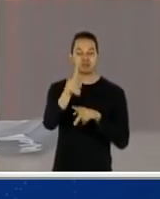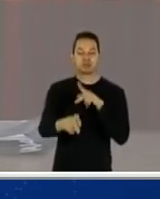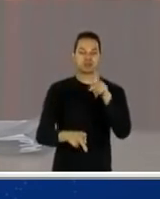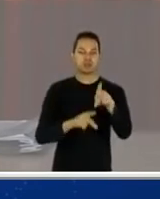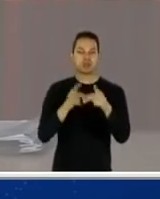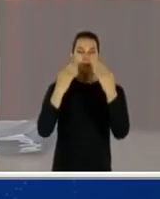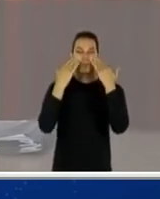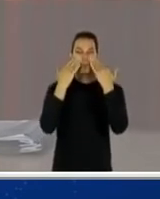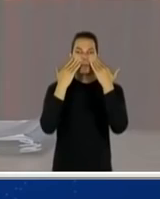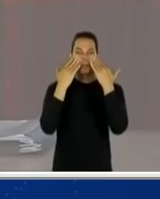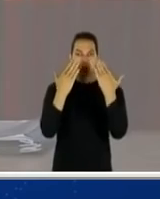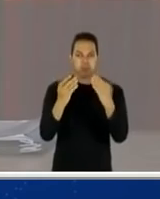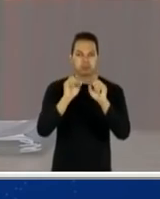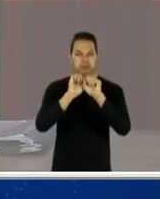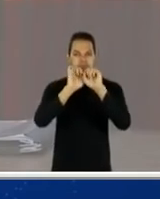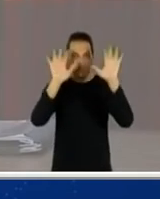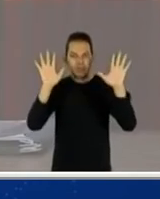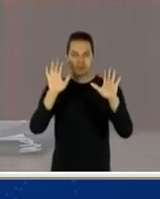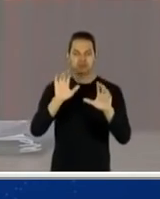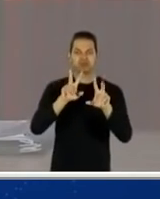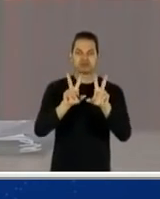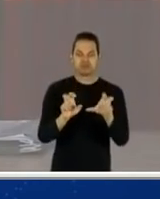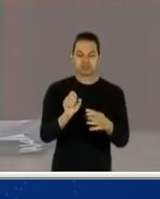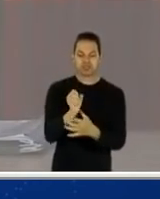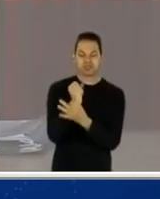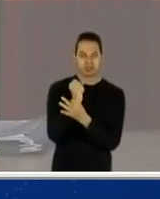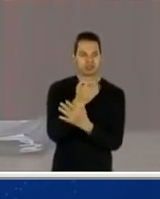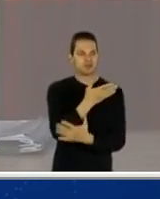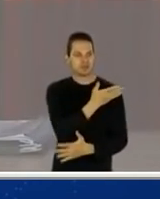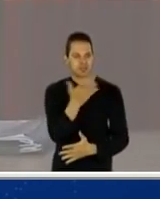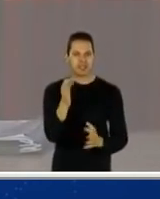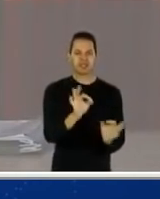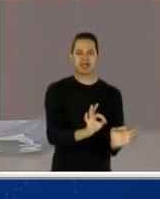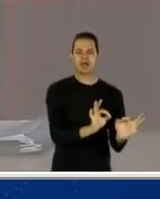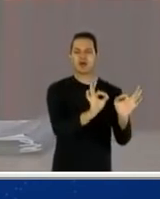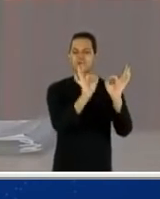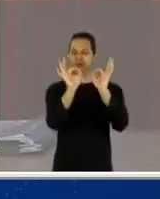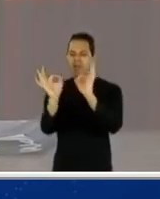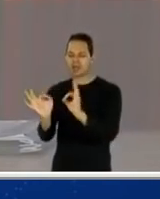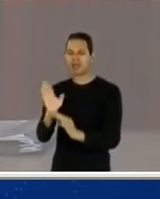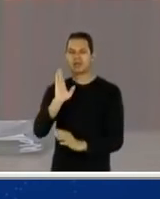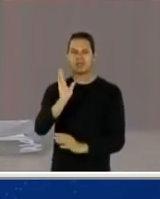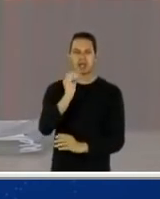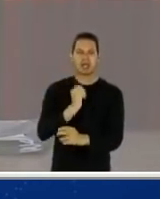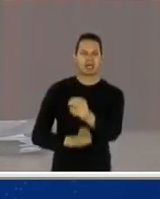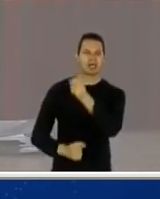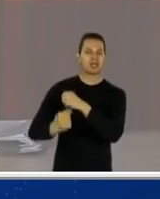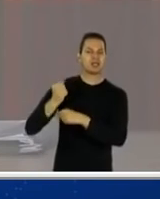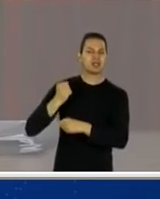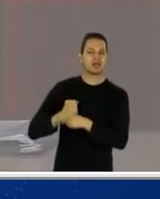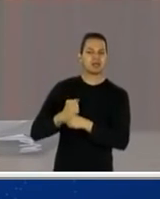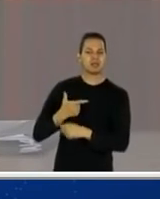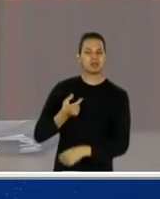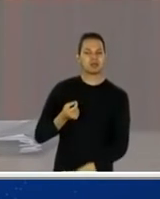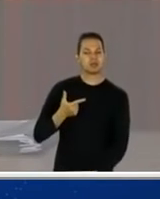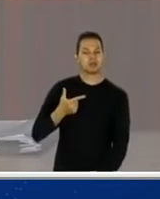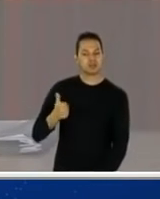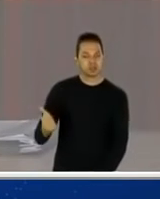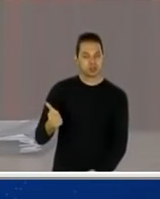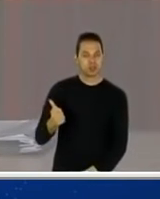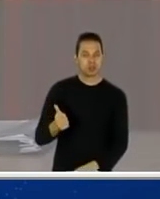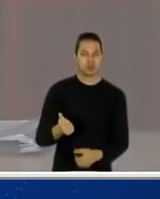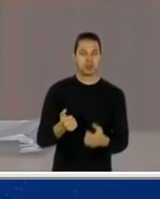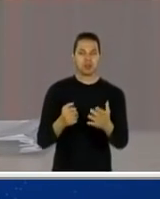ministros do Supremo Tribunal Federal eu faço uma análise o brasileiro nós confiamos neles eles fazem um bom trabalho